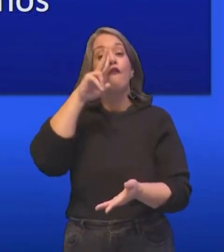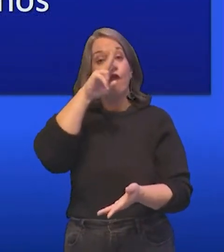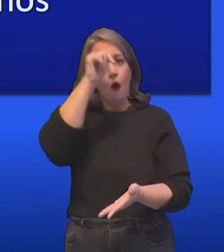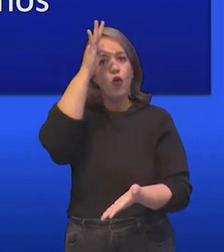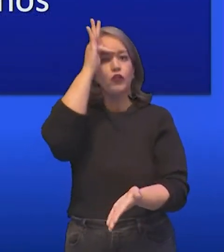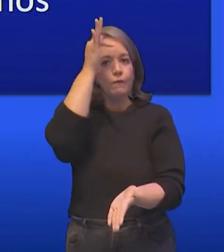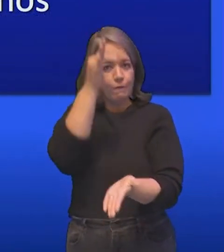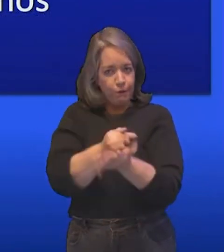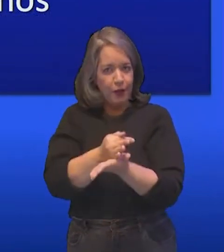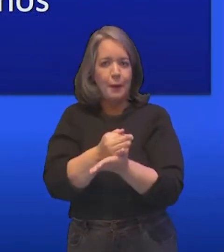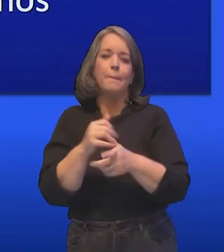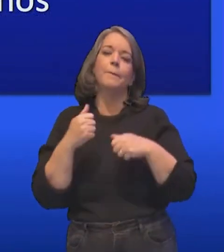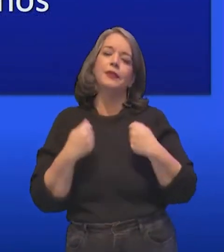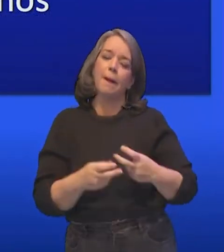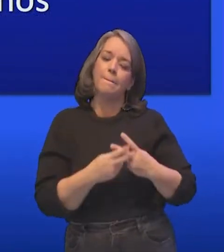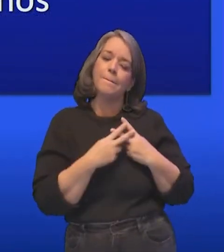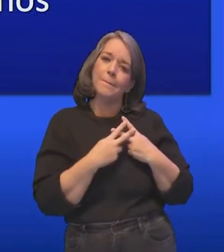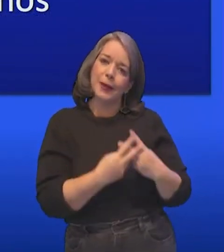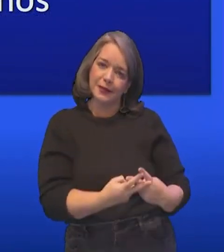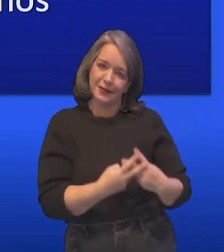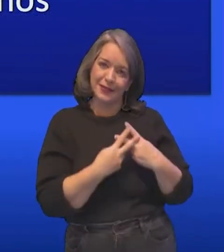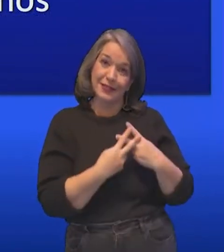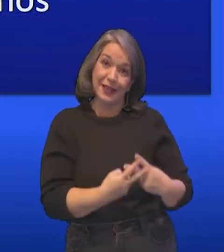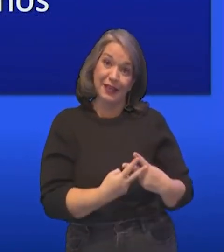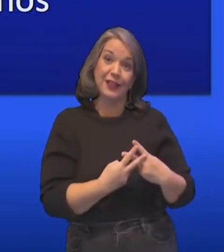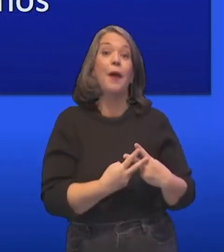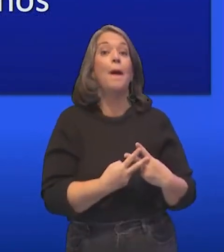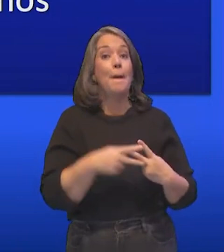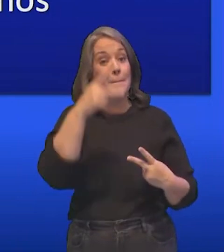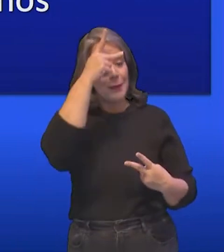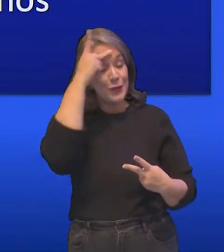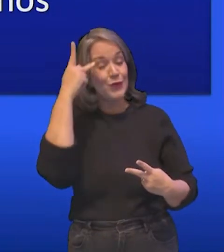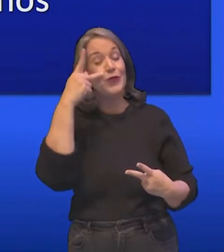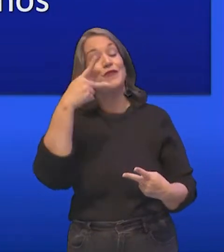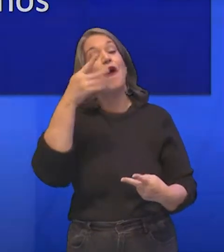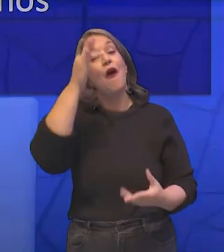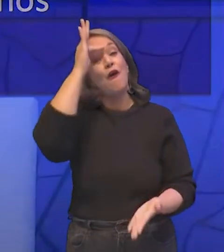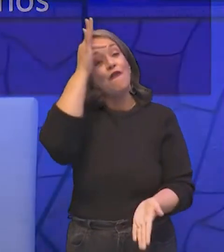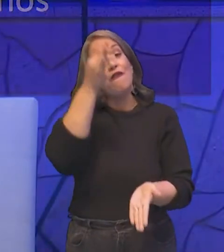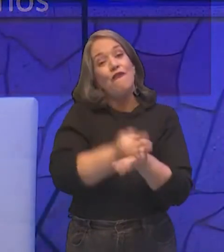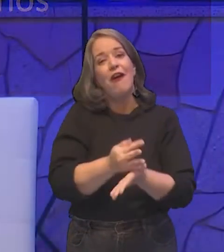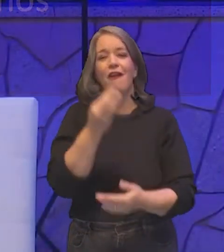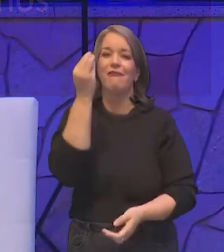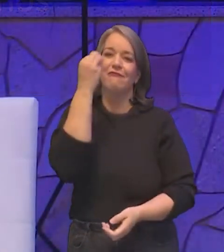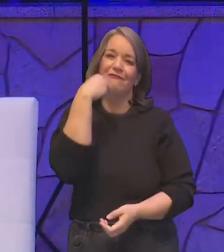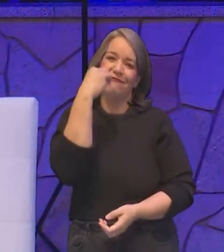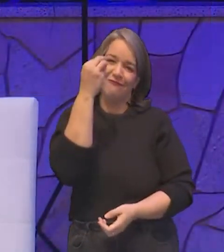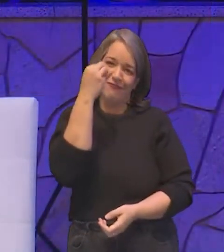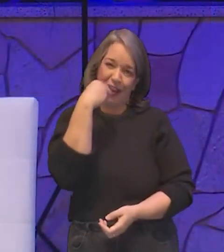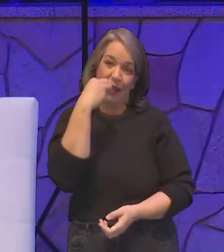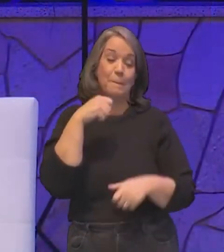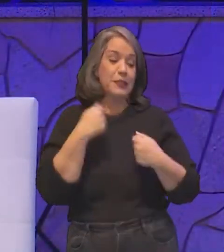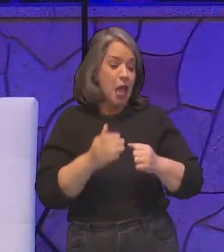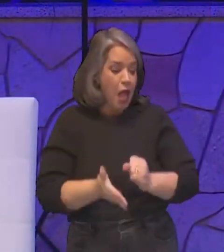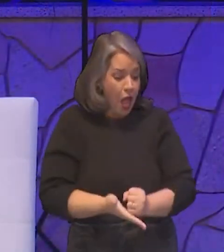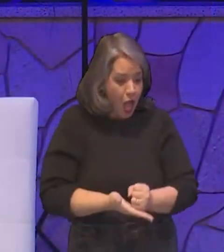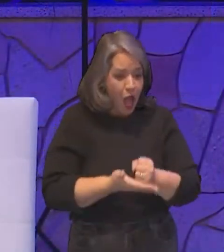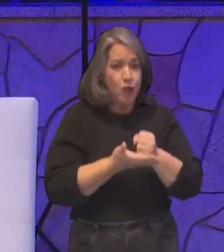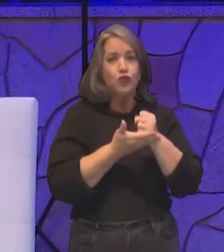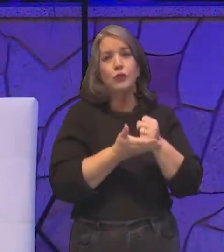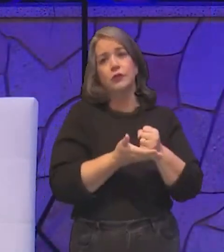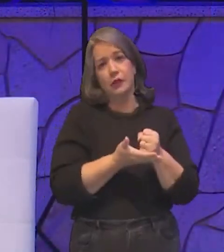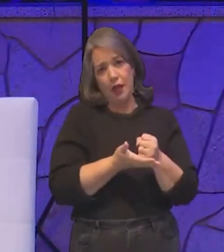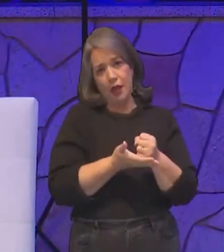dos fracos e não agradar a nós mesmos. Essa palavra suportar é do